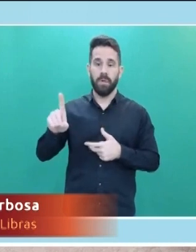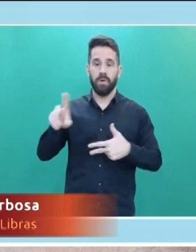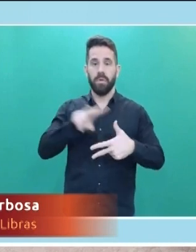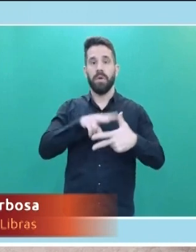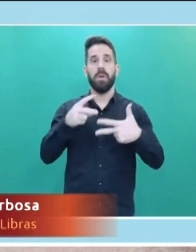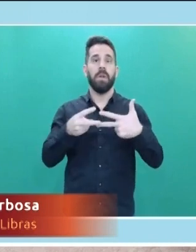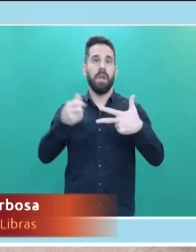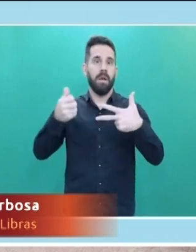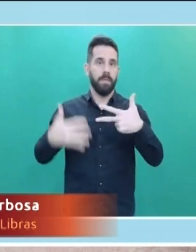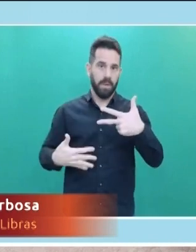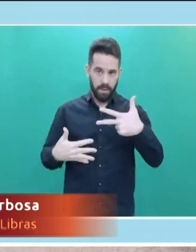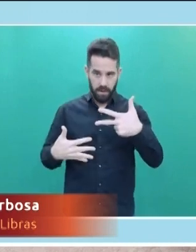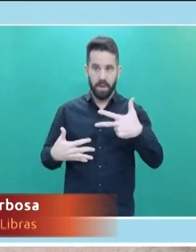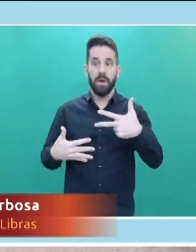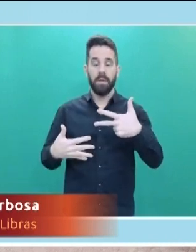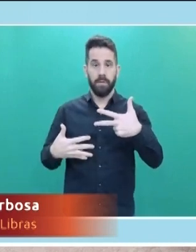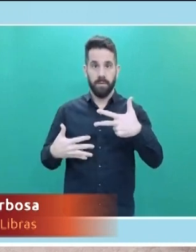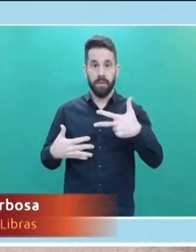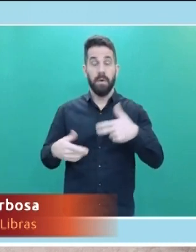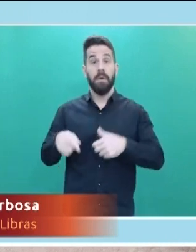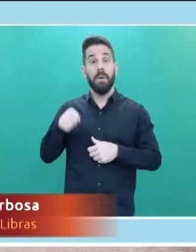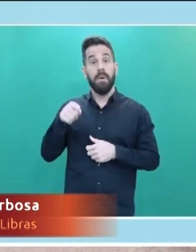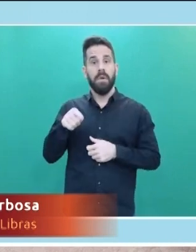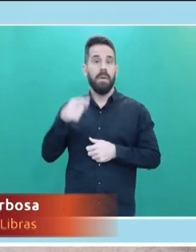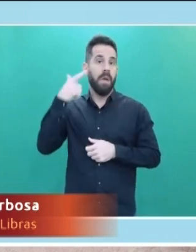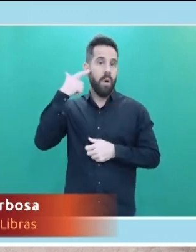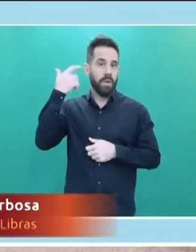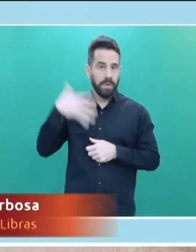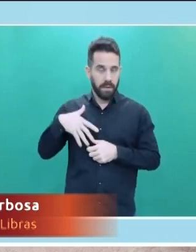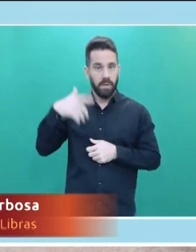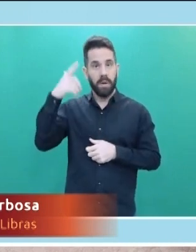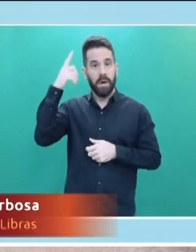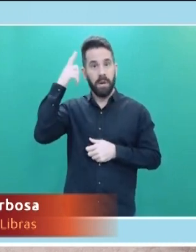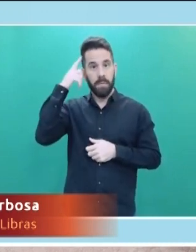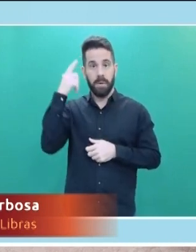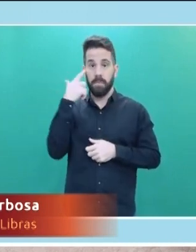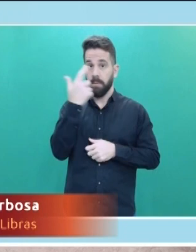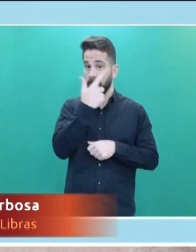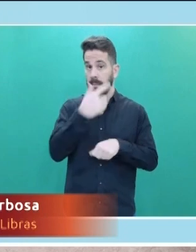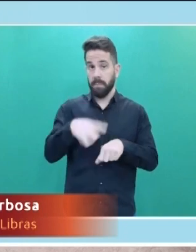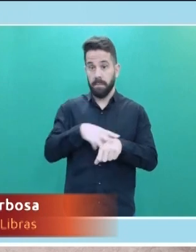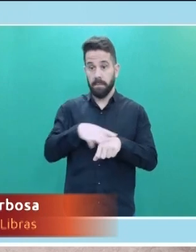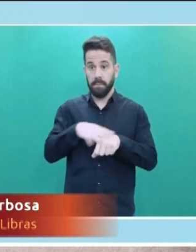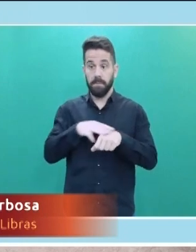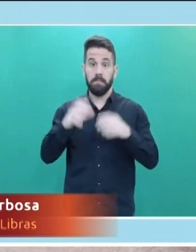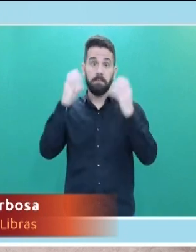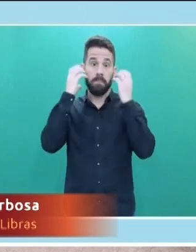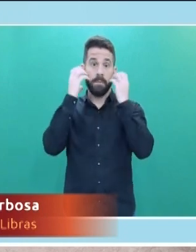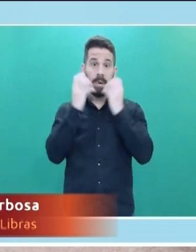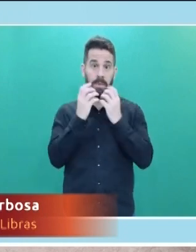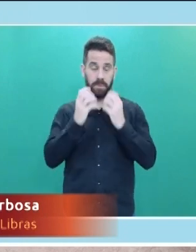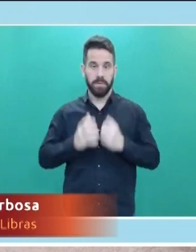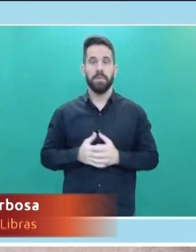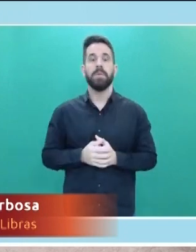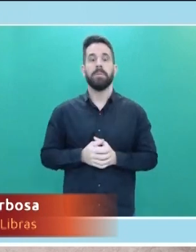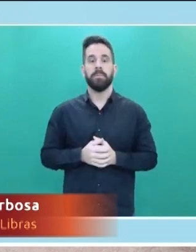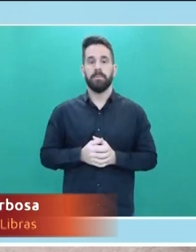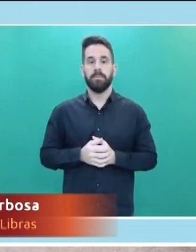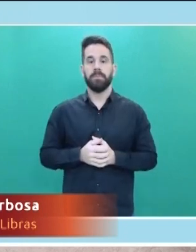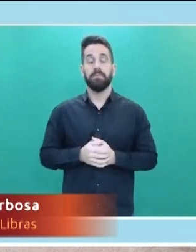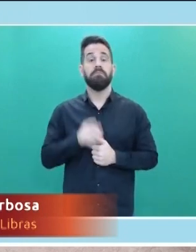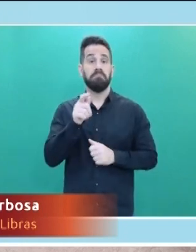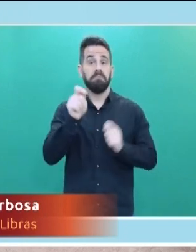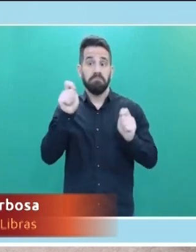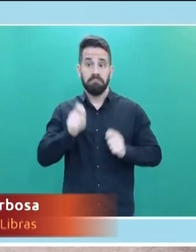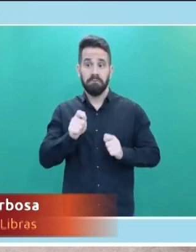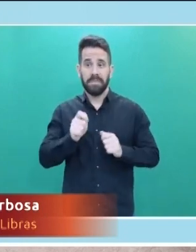do Labitável, com cabelos e olhos castanhos e uma barba cheia. Você nos assiste em várias plataformas, como eu